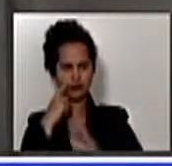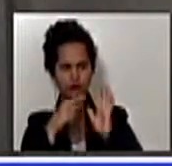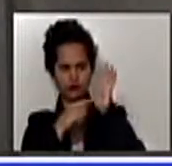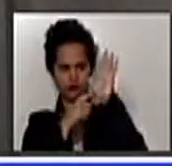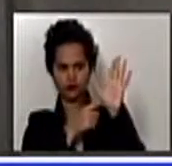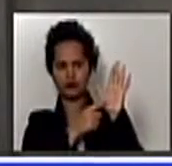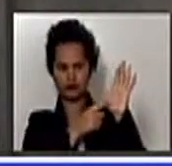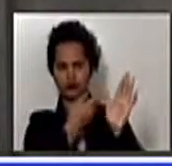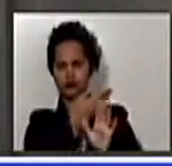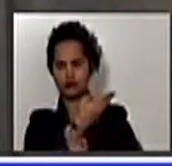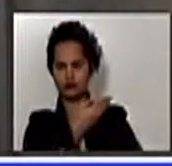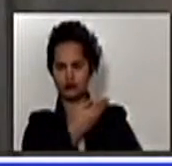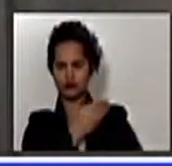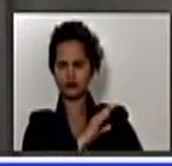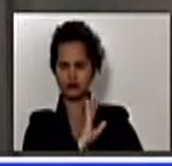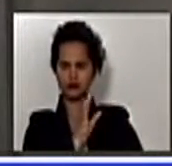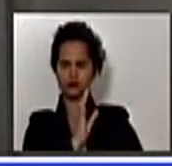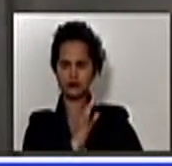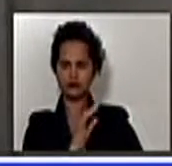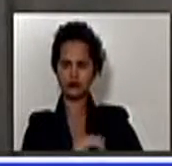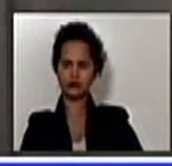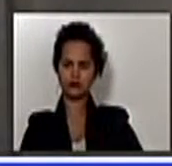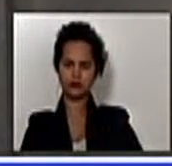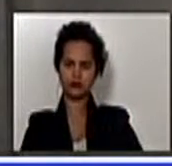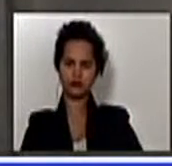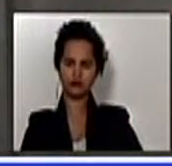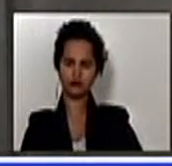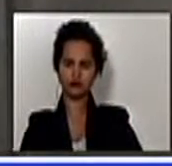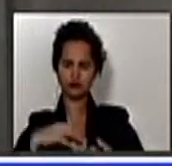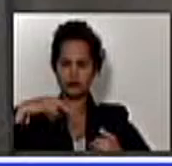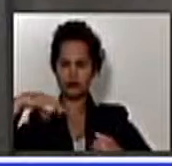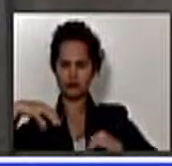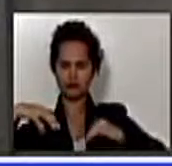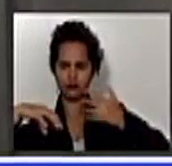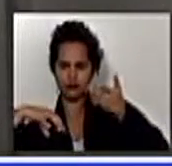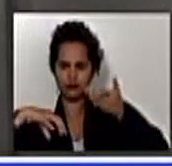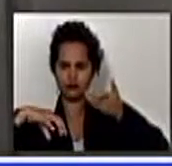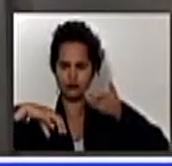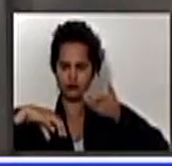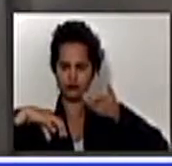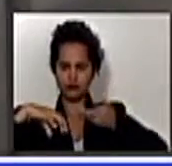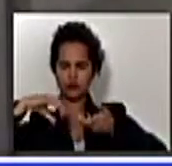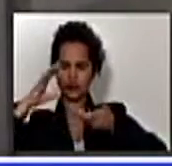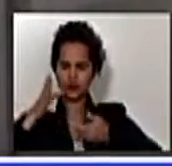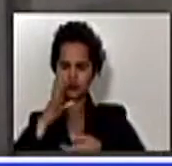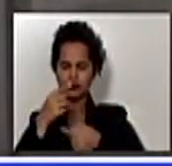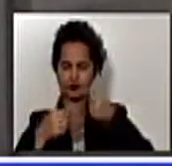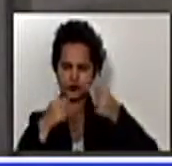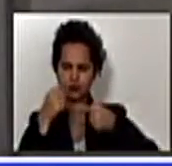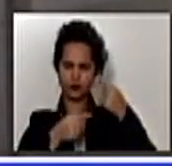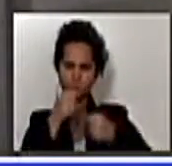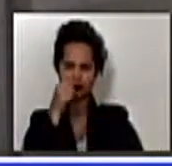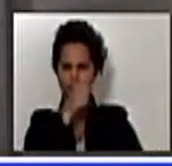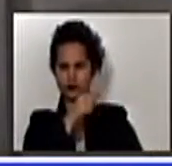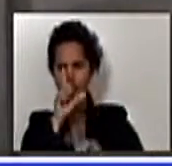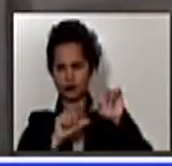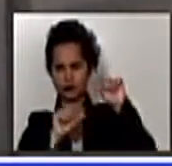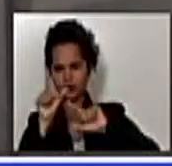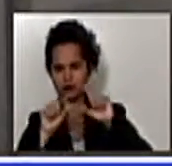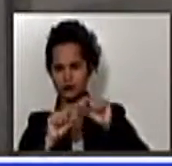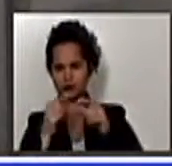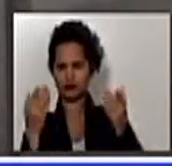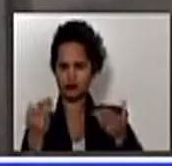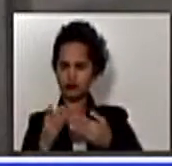que a gente às vezes fala, já passou no Congresso Nacional, mas até hoje isso nunca foi realizado. Essas emendas parlamentares, até